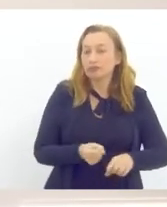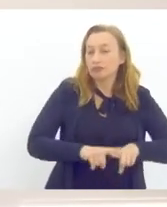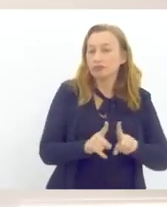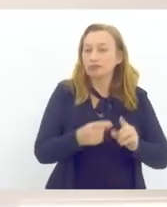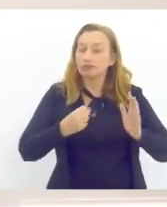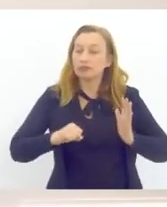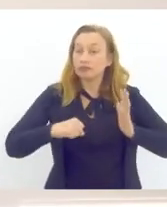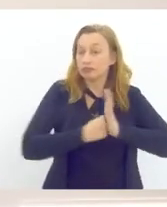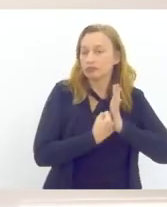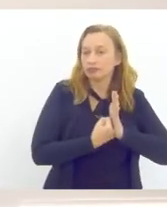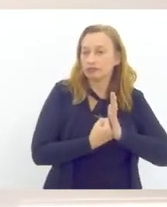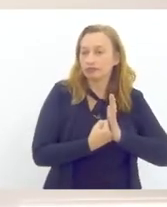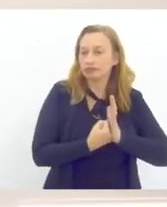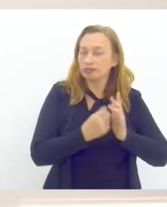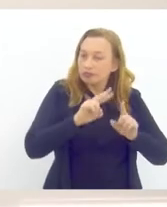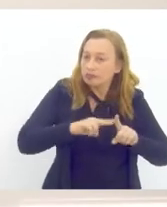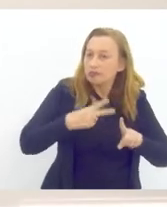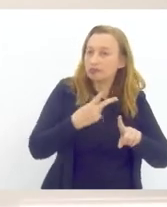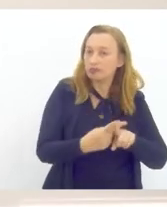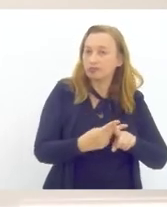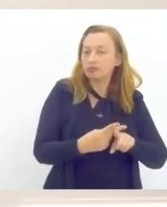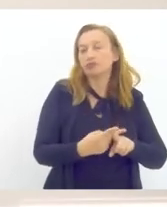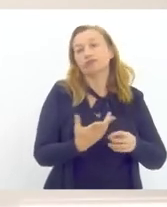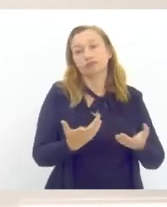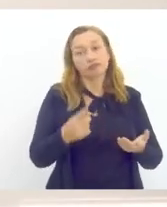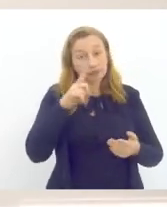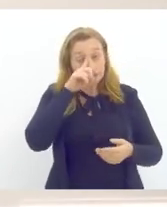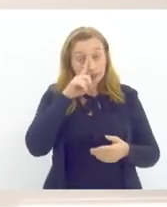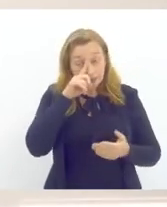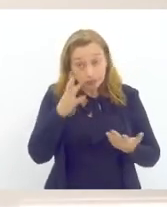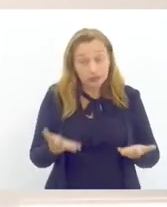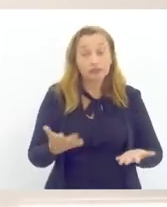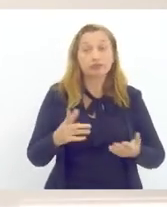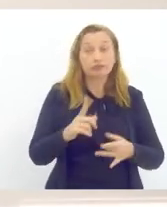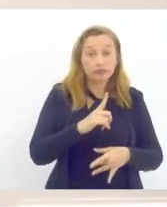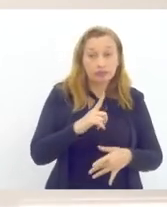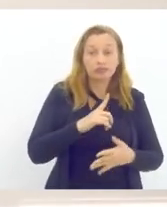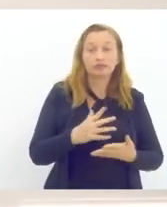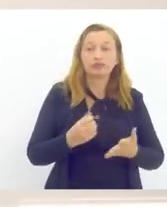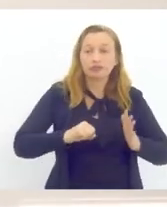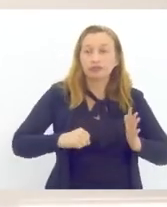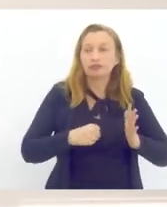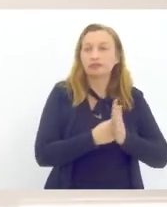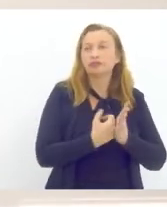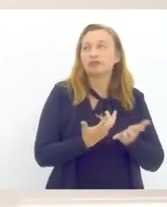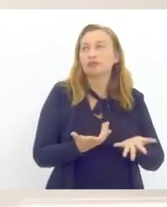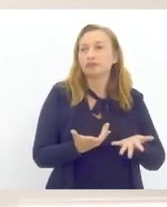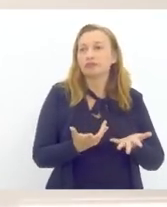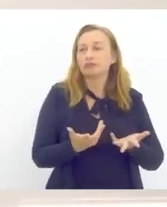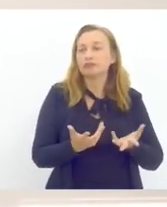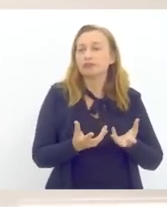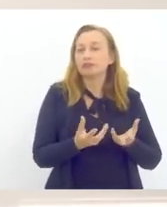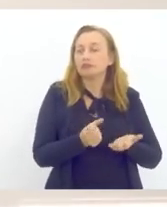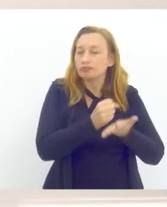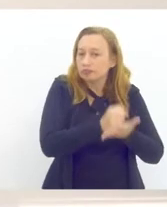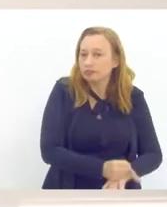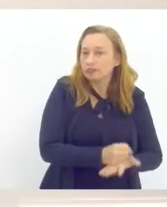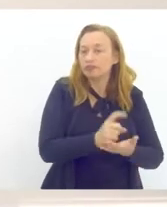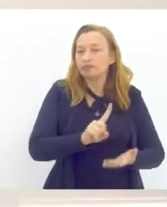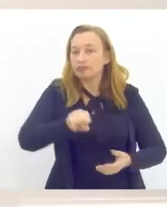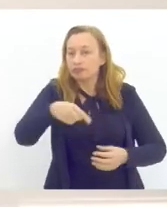impacto ele é duplo, a gente corre o risco de gerar, né, um impacto muito pesado para os